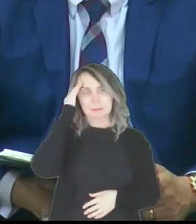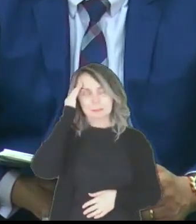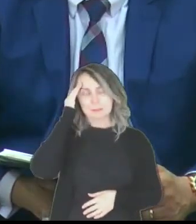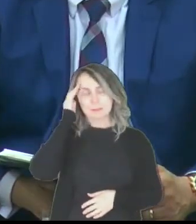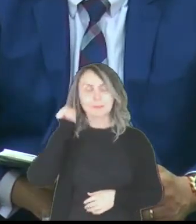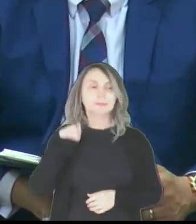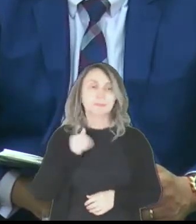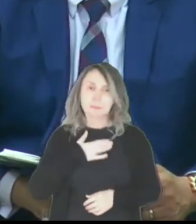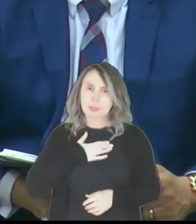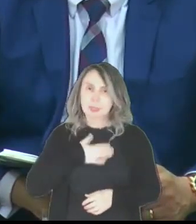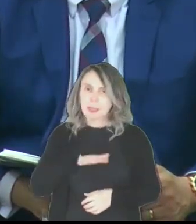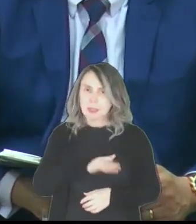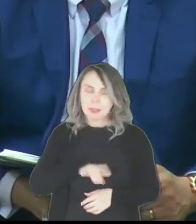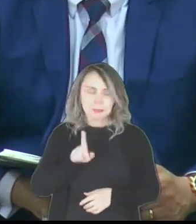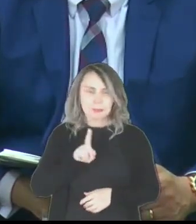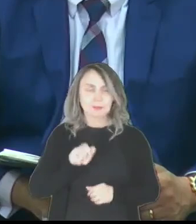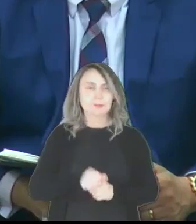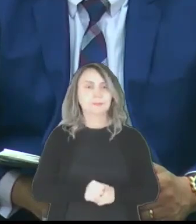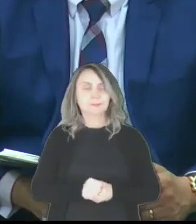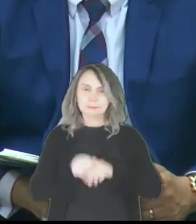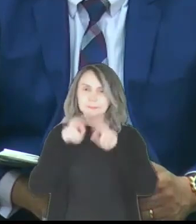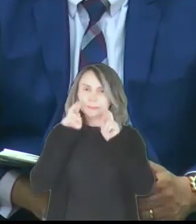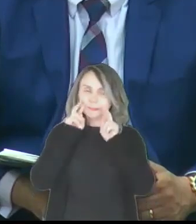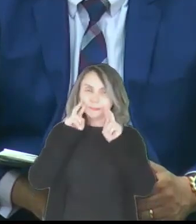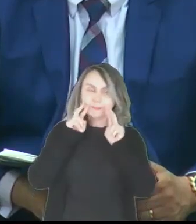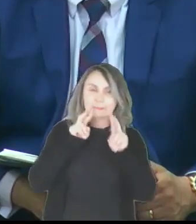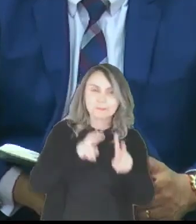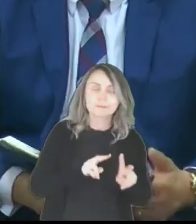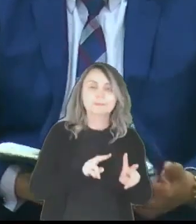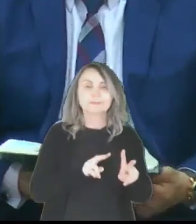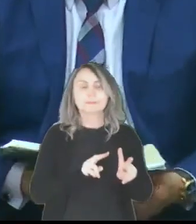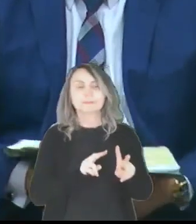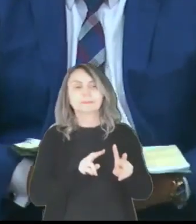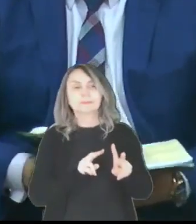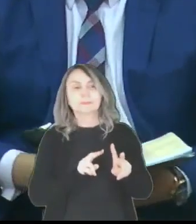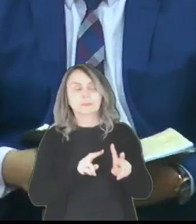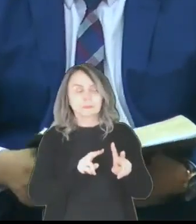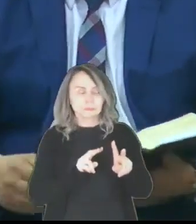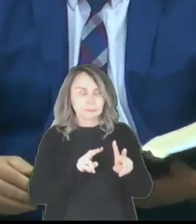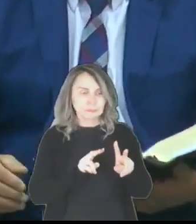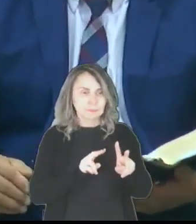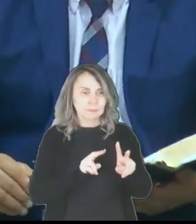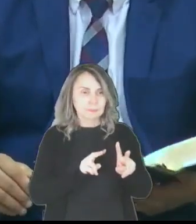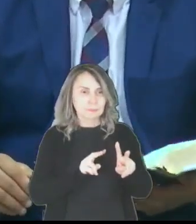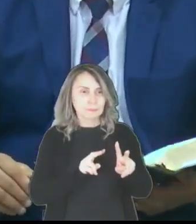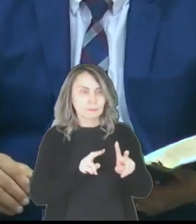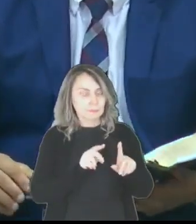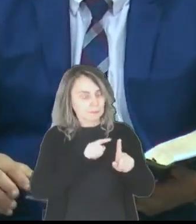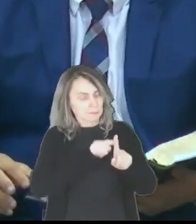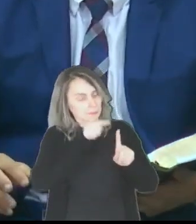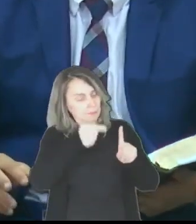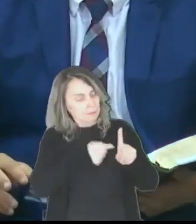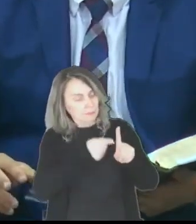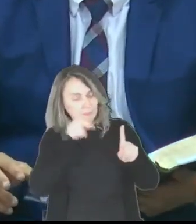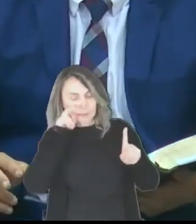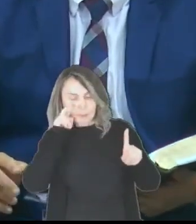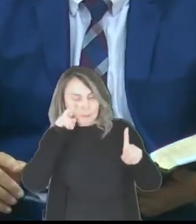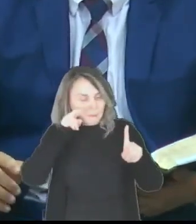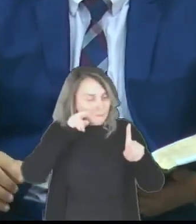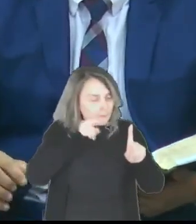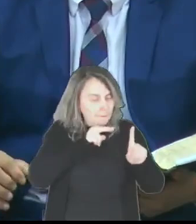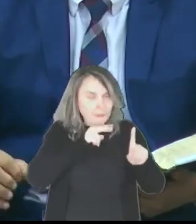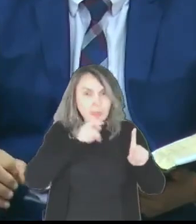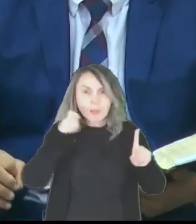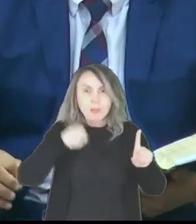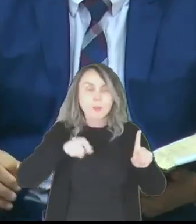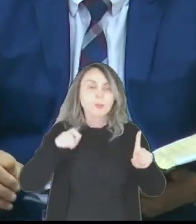ver uma pessoa quando é gerada, quando gera uma pessoa no ventre de uma mulher, é preciso o quê?